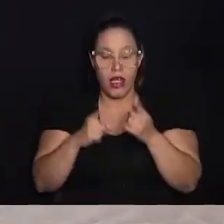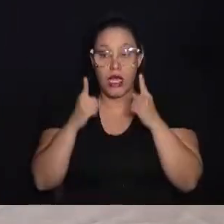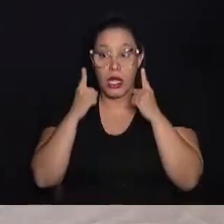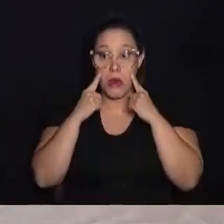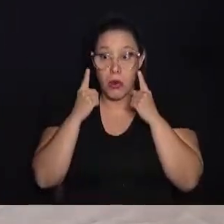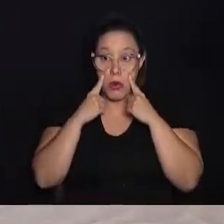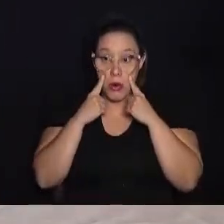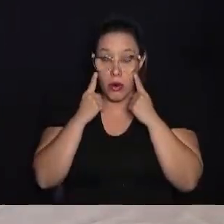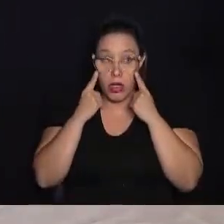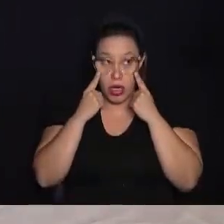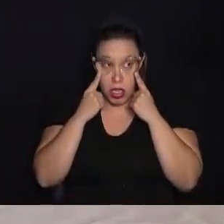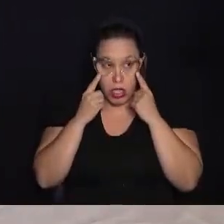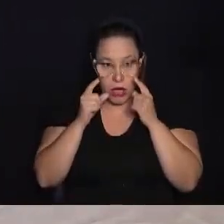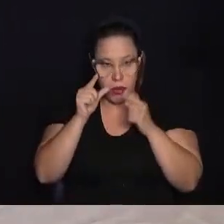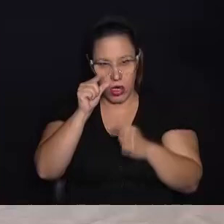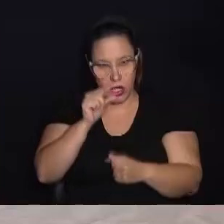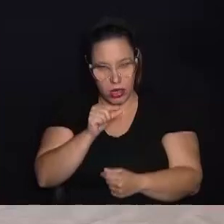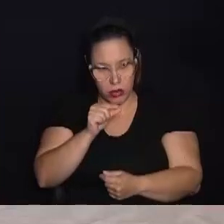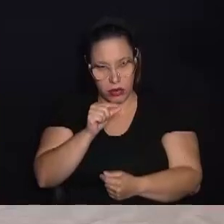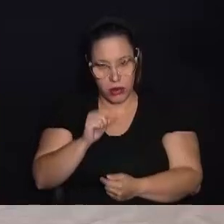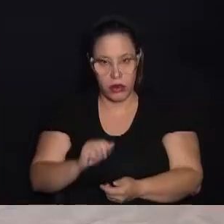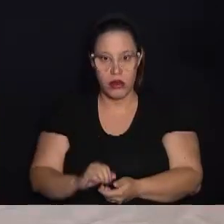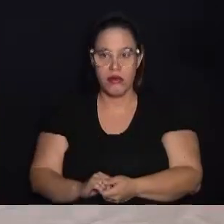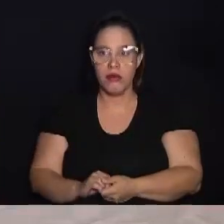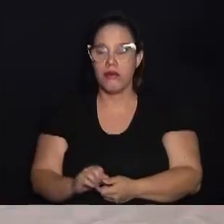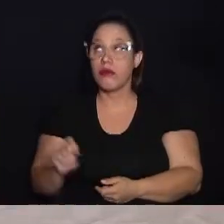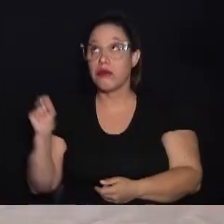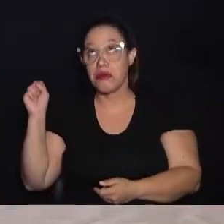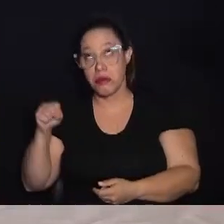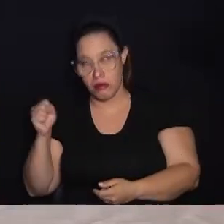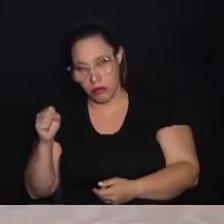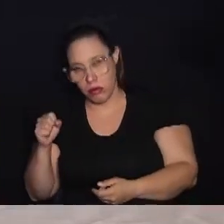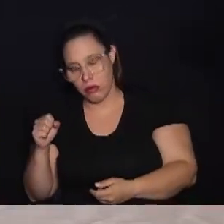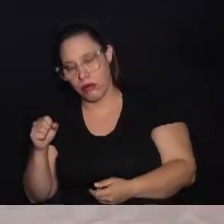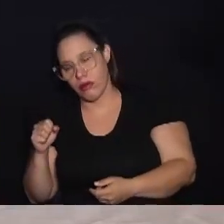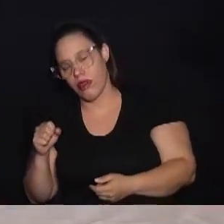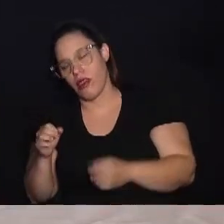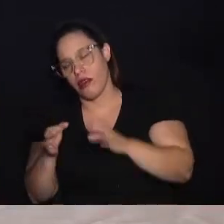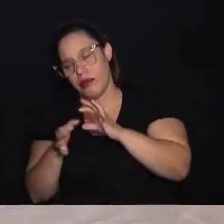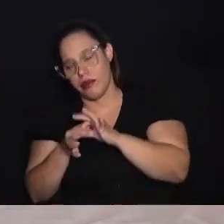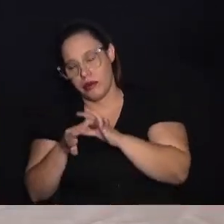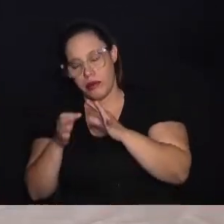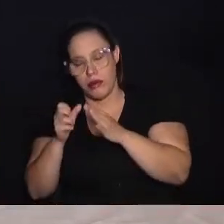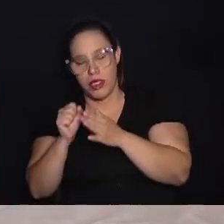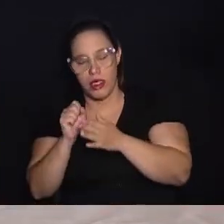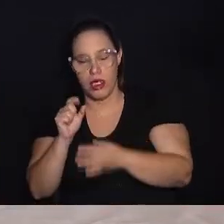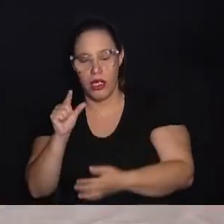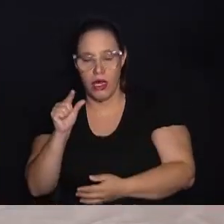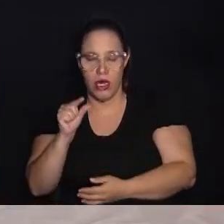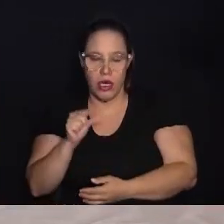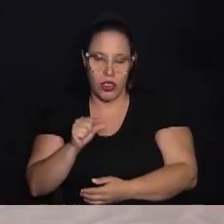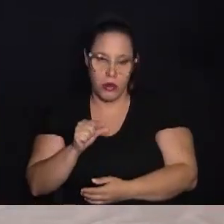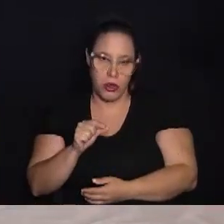essa redução de custo? São aliadas para ter essa redução de custos, porque, como eu falei, as empresas elas